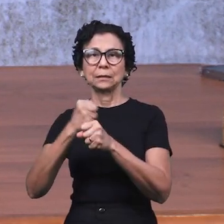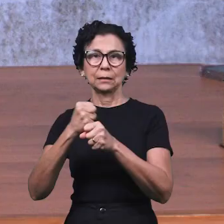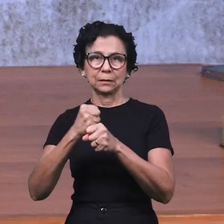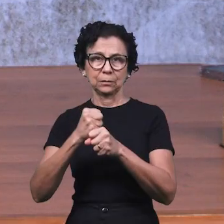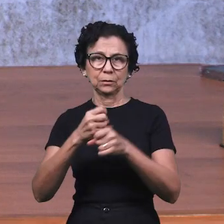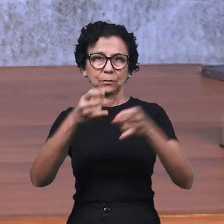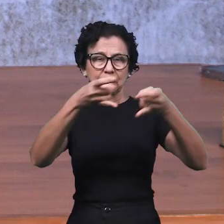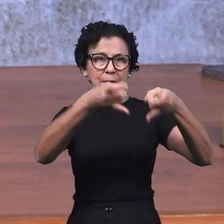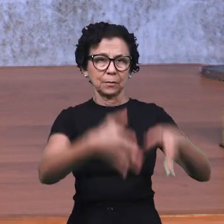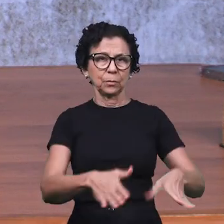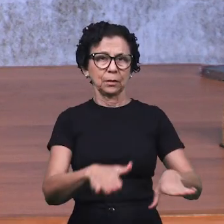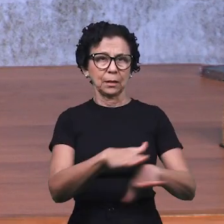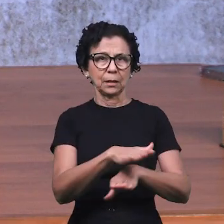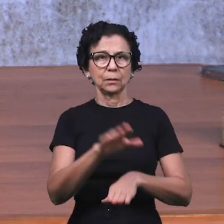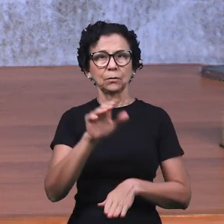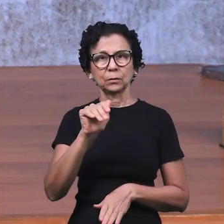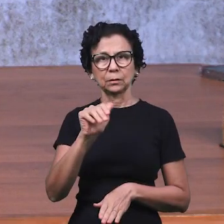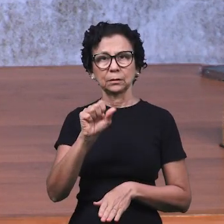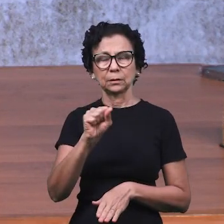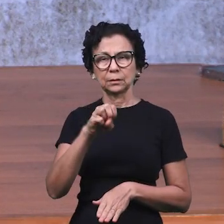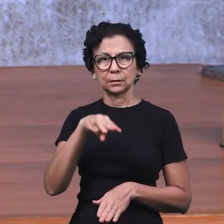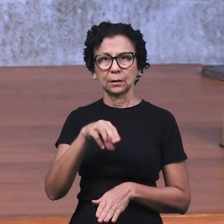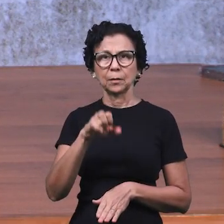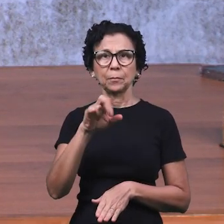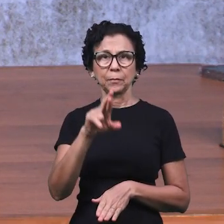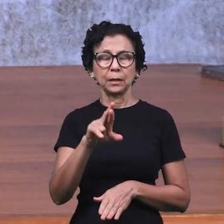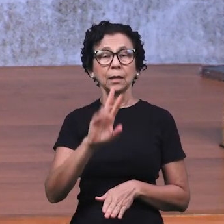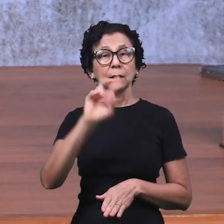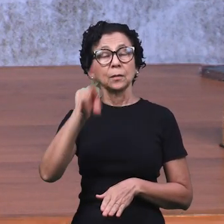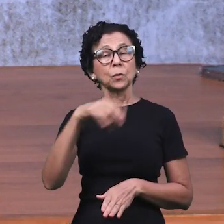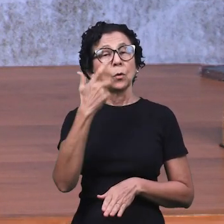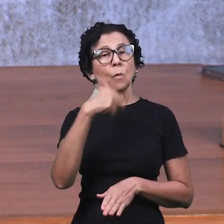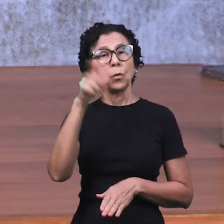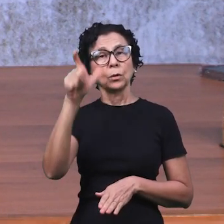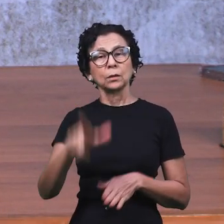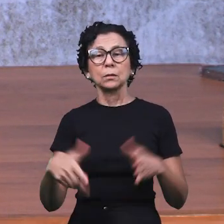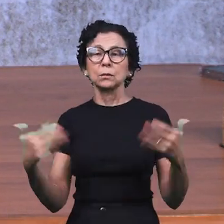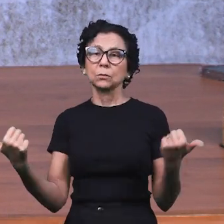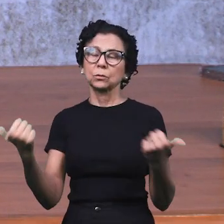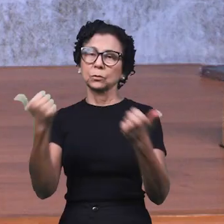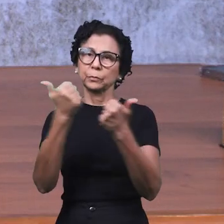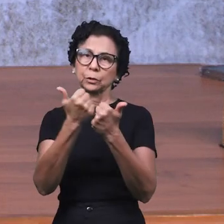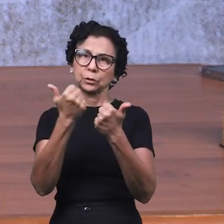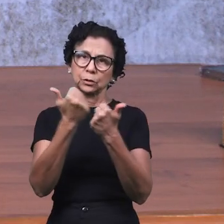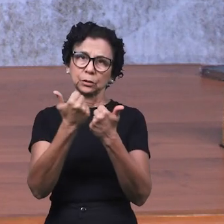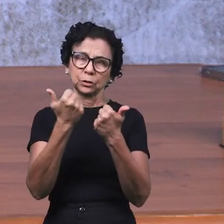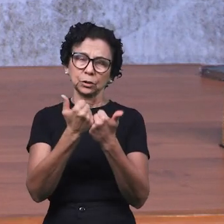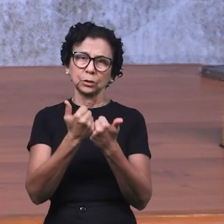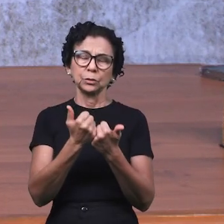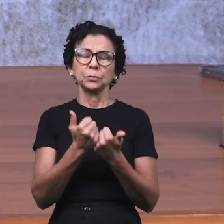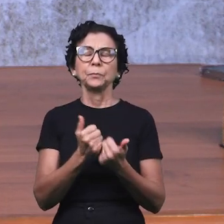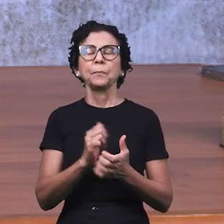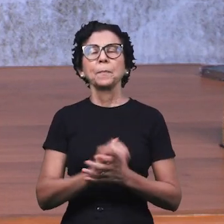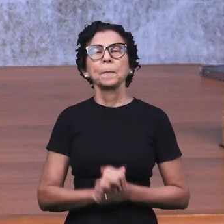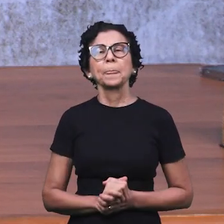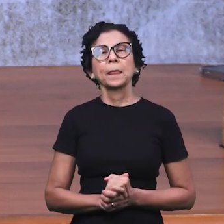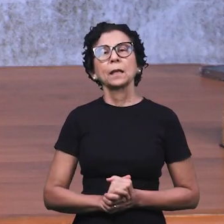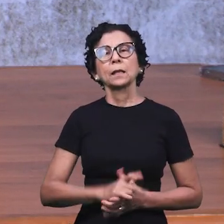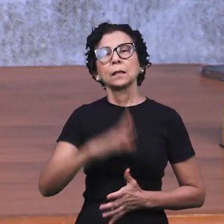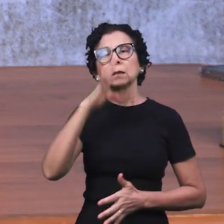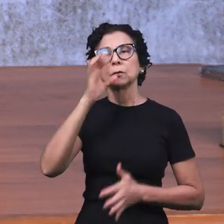Samir. E depois dele se levantou a Jair, gileadita, e julgou a